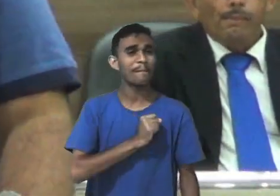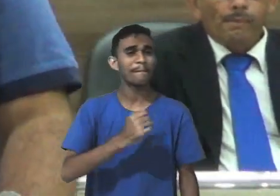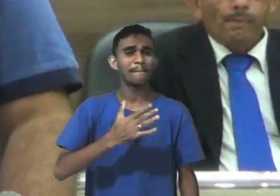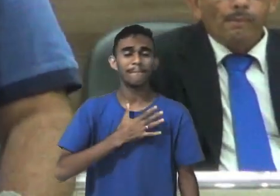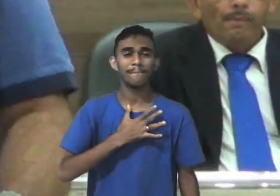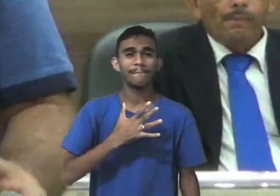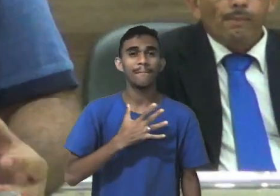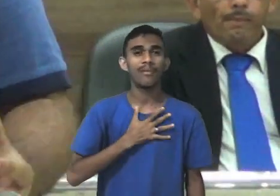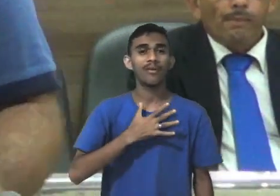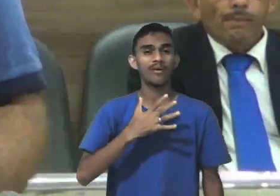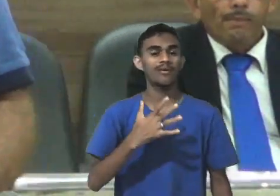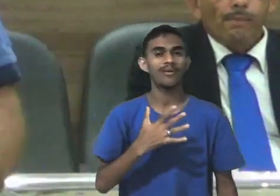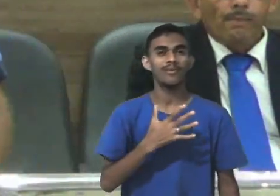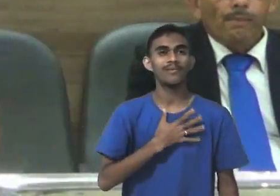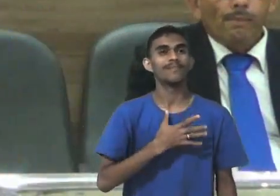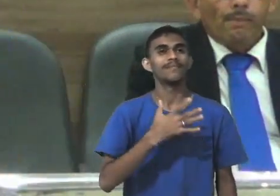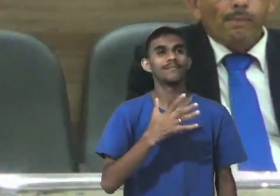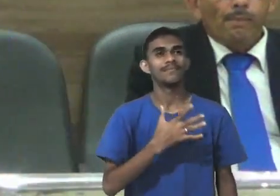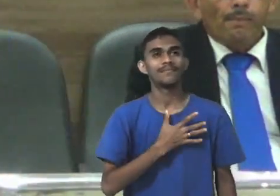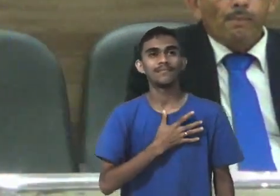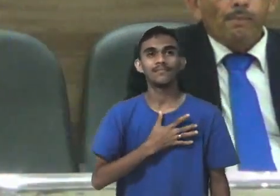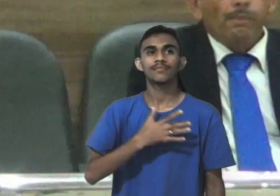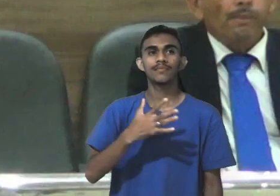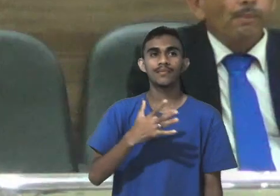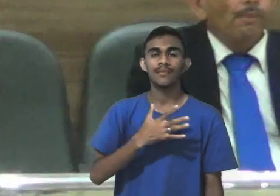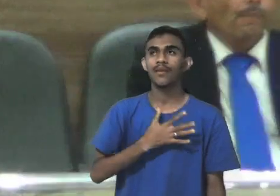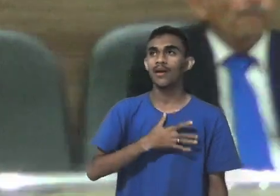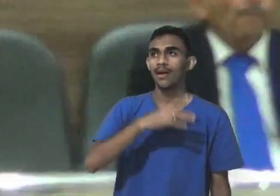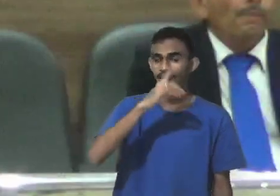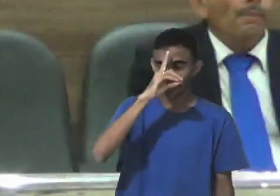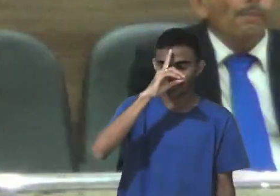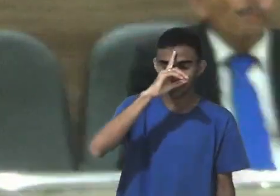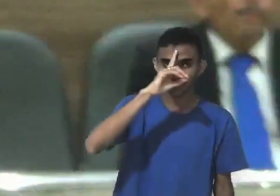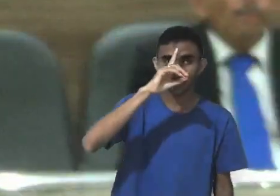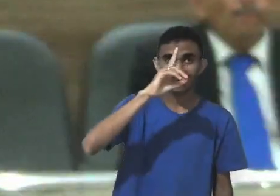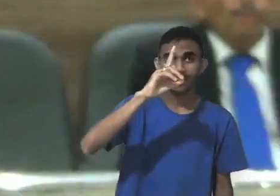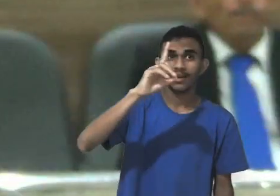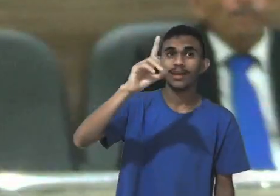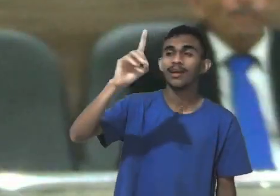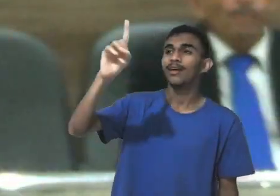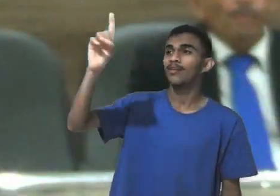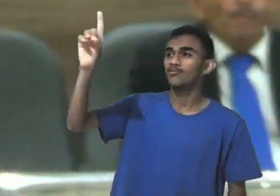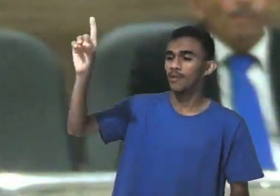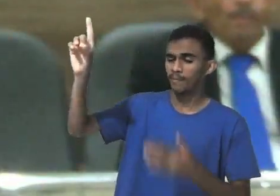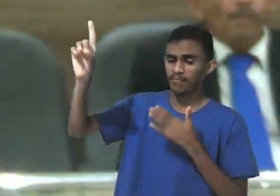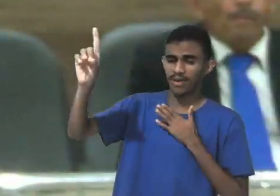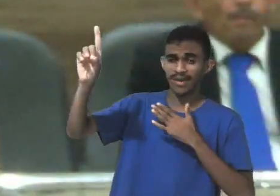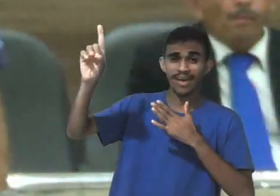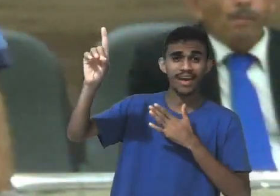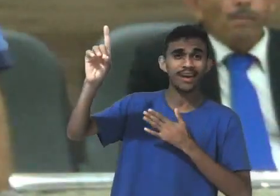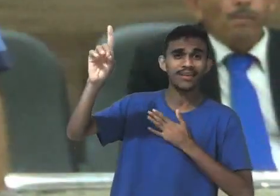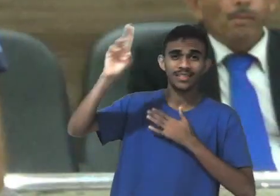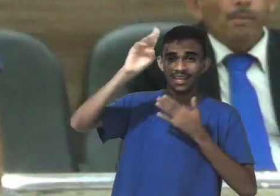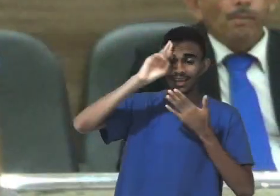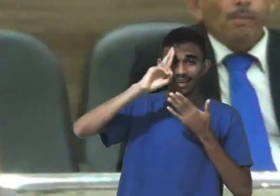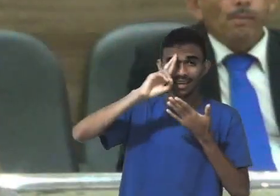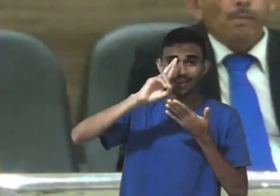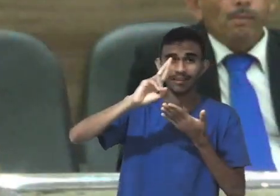aquele que me amou e és meu Deus, meu